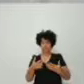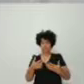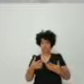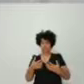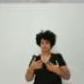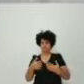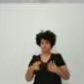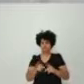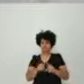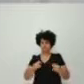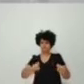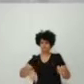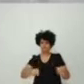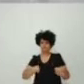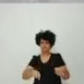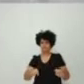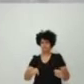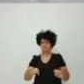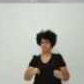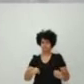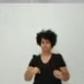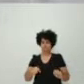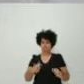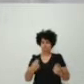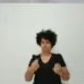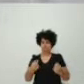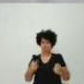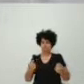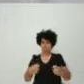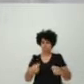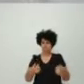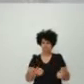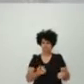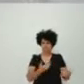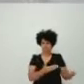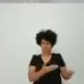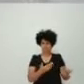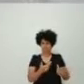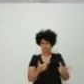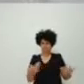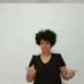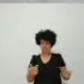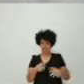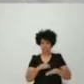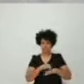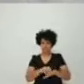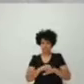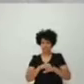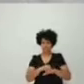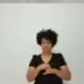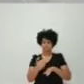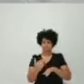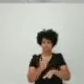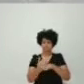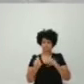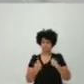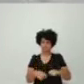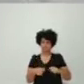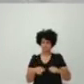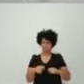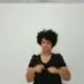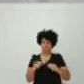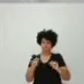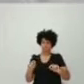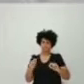eh que precisa de uma ordenação o trânsito ele carece de uma de uma abordagem um pouco